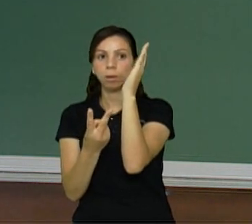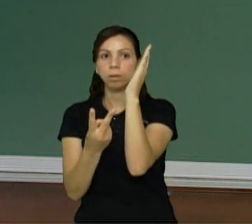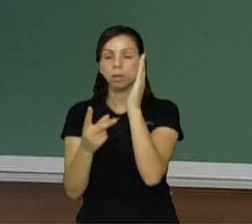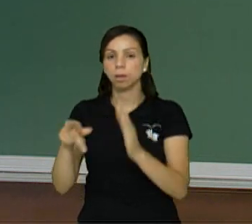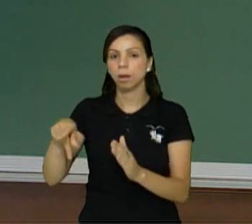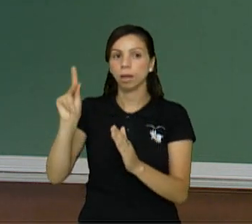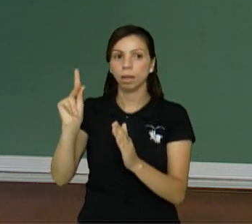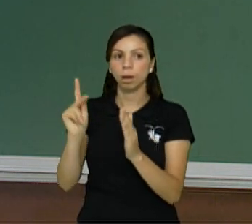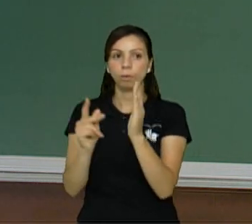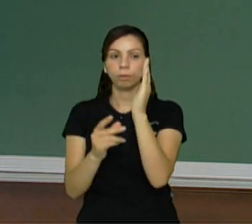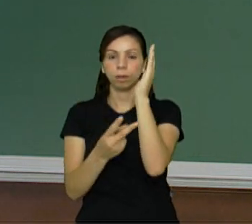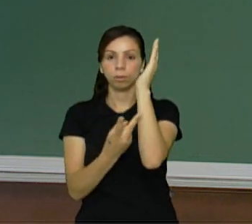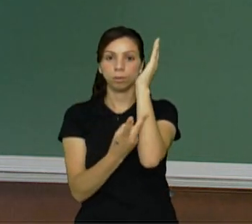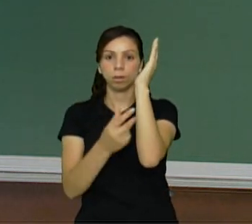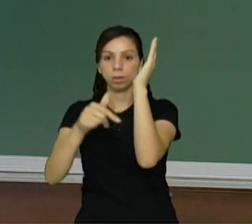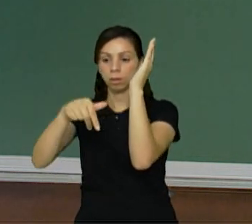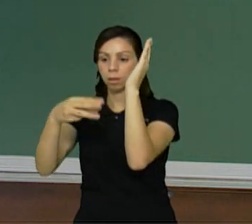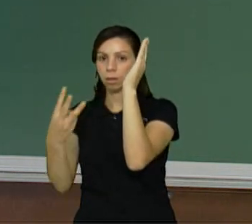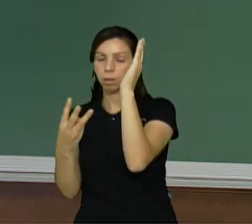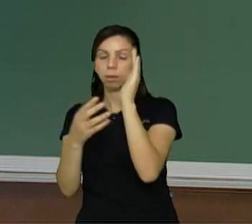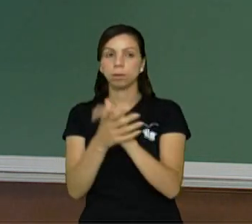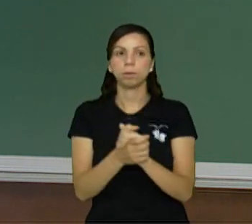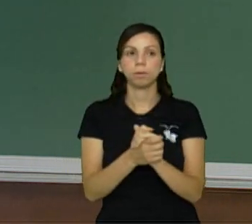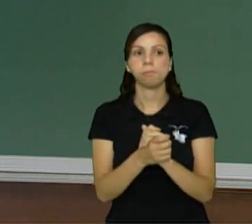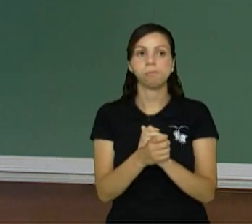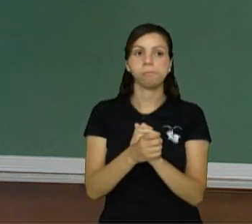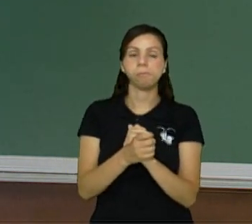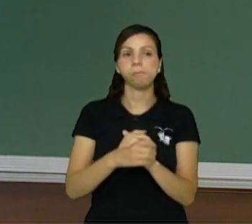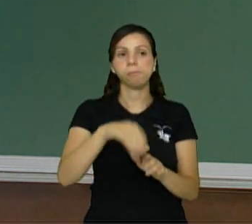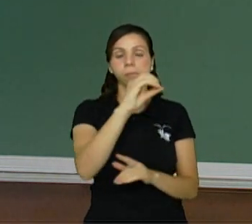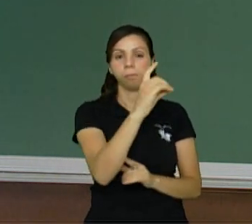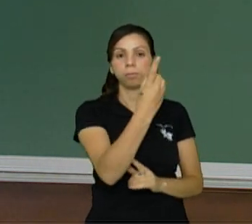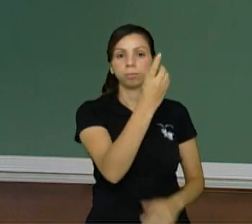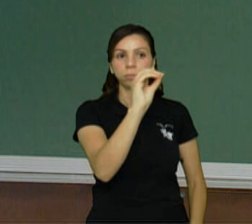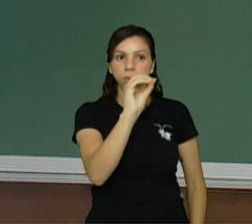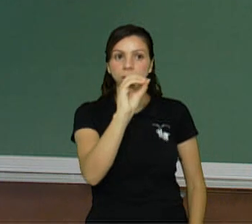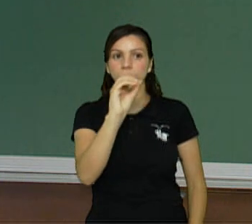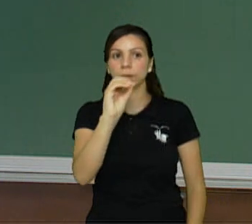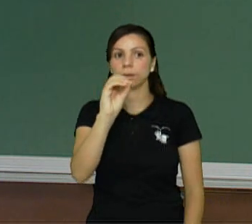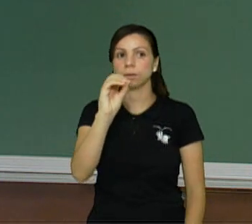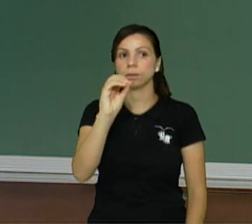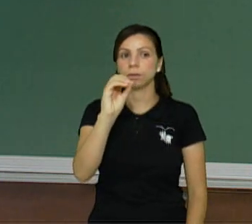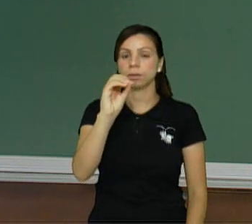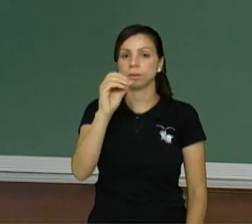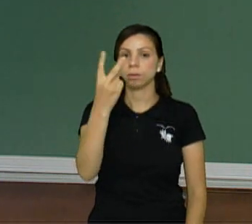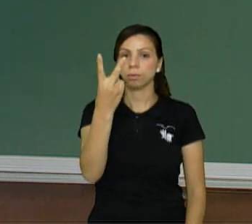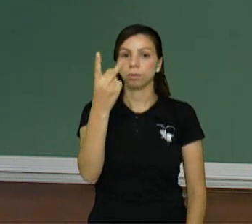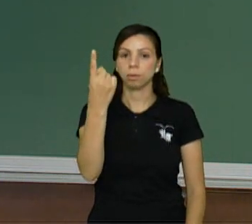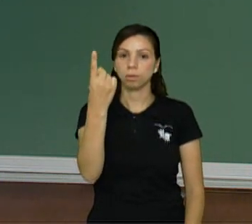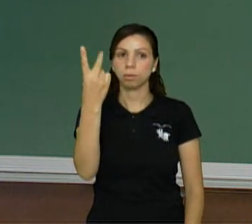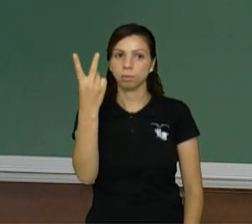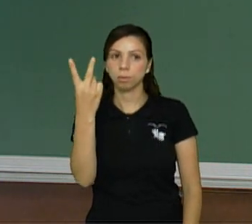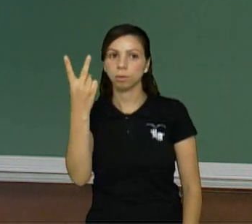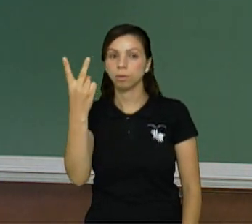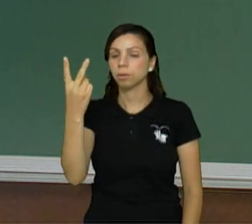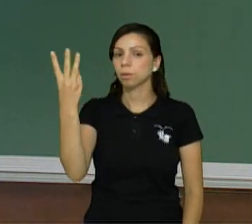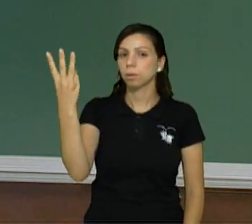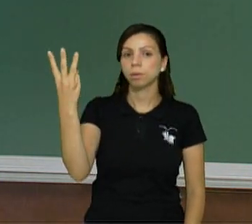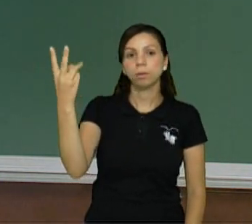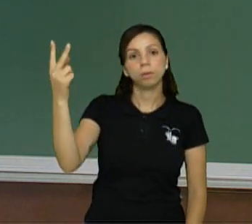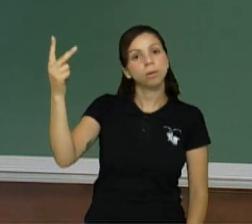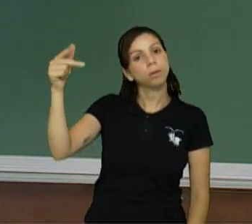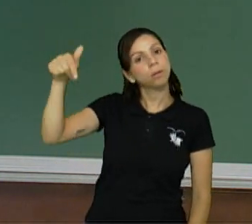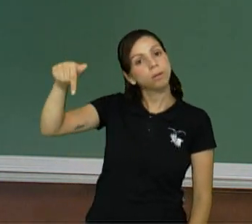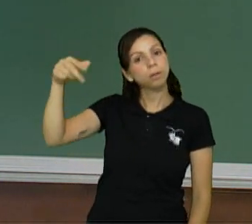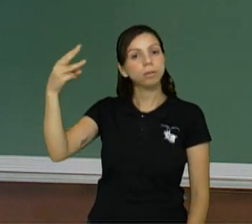ebulição da água na escala Celsius ocorre a 100, na Fahrenheit 212 e na Kelvin 373. Pessoal, o